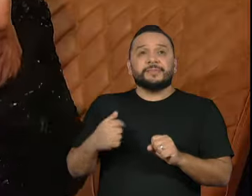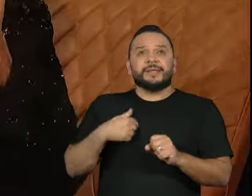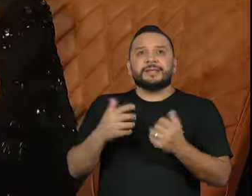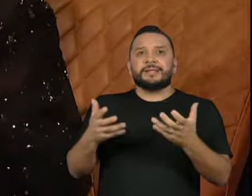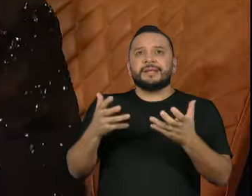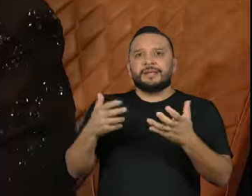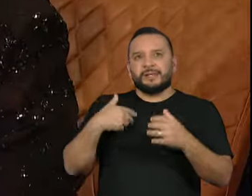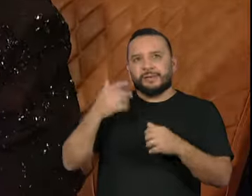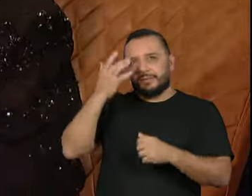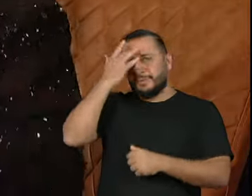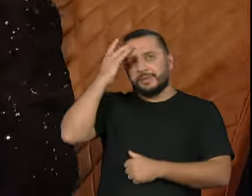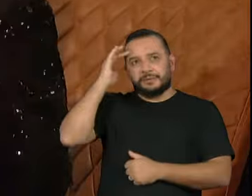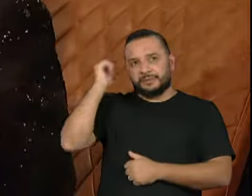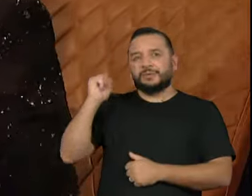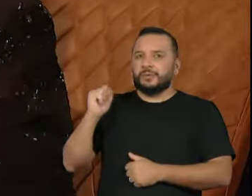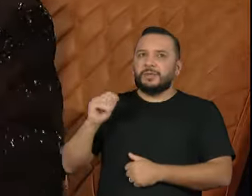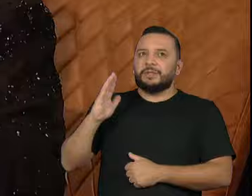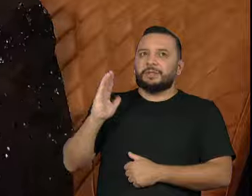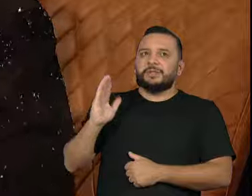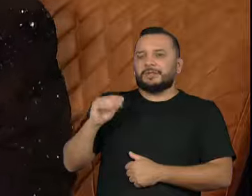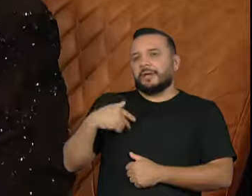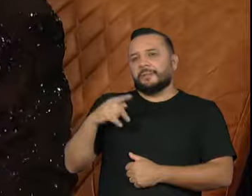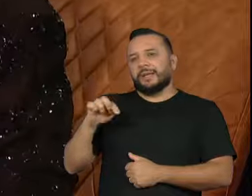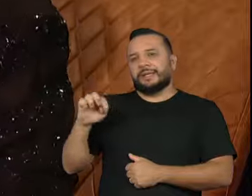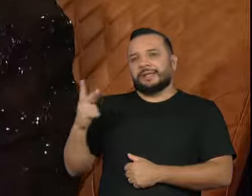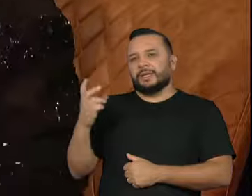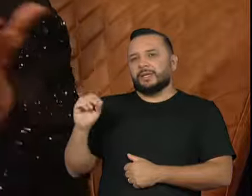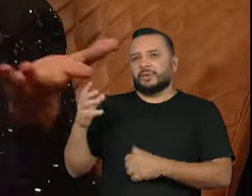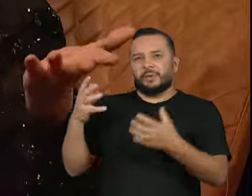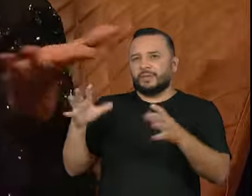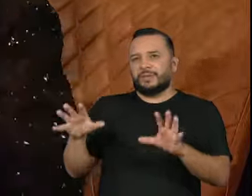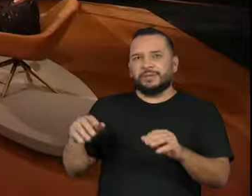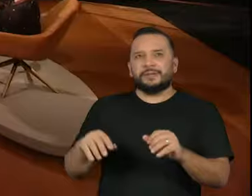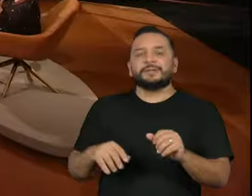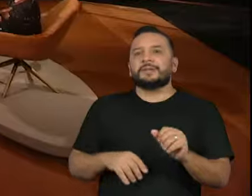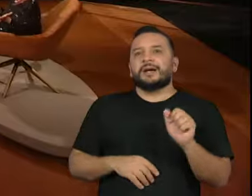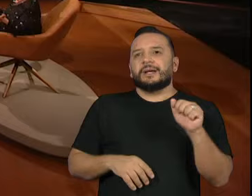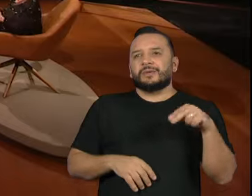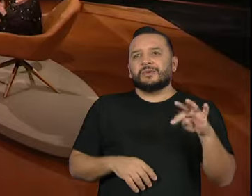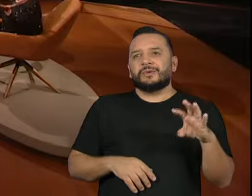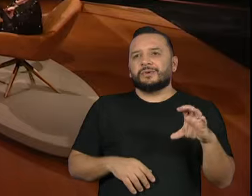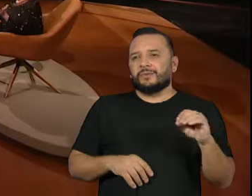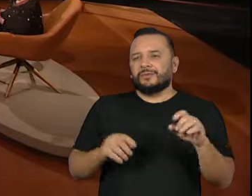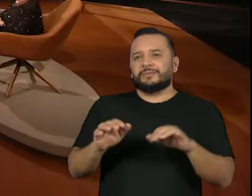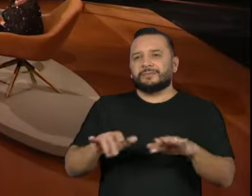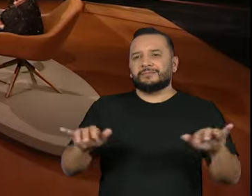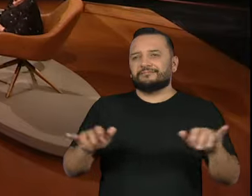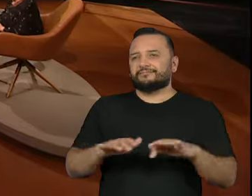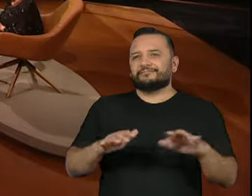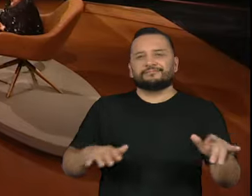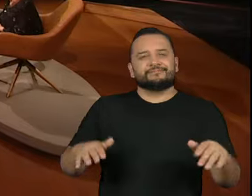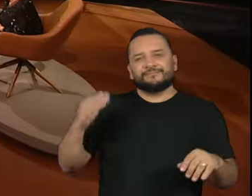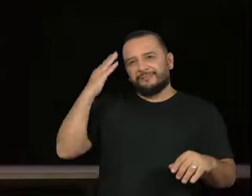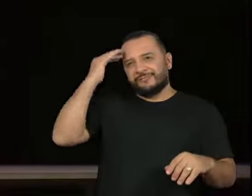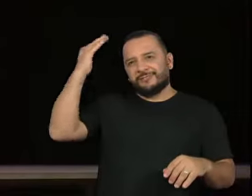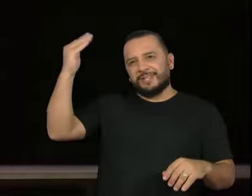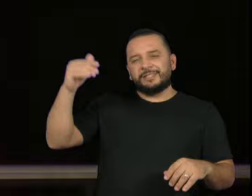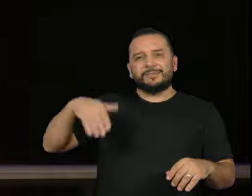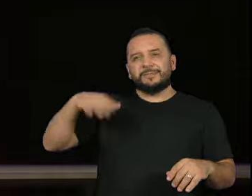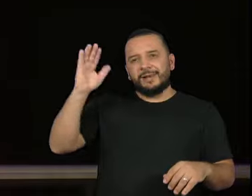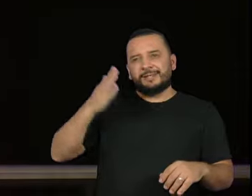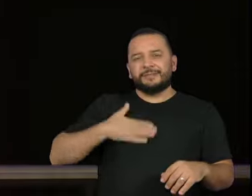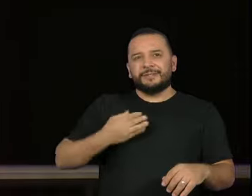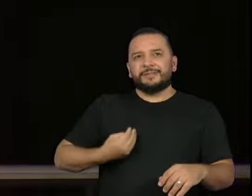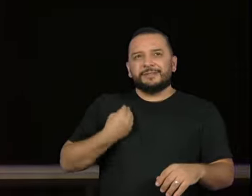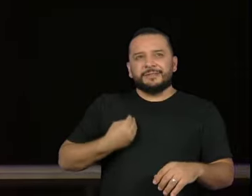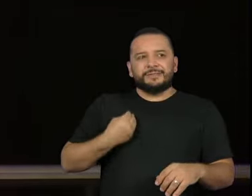pessoa com mais nome, o Pedrinho não pôde fazer, não quis fazer, e o Antônio Adolfo fez essa beleza e foi o maior sucesso da minha vida. E aí você